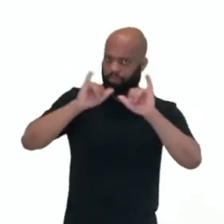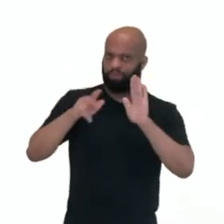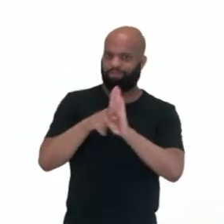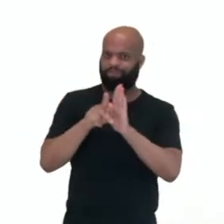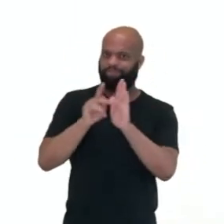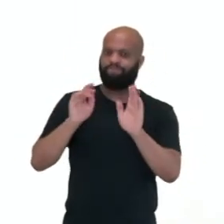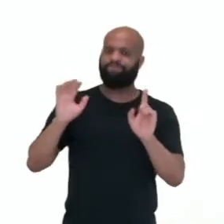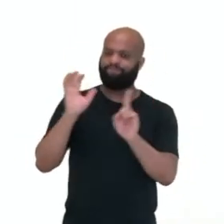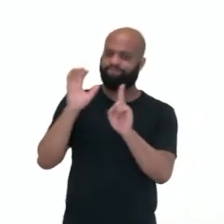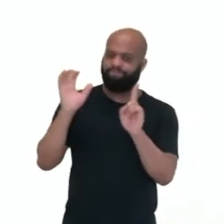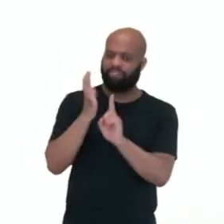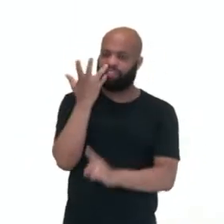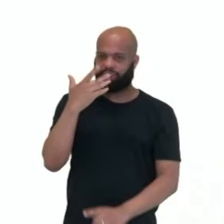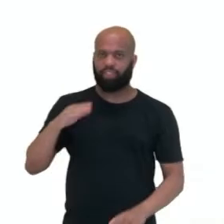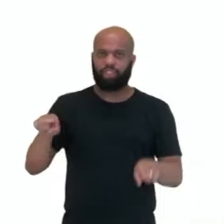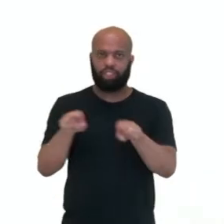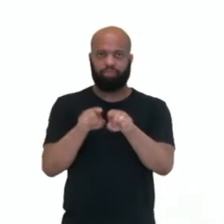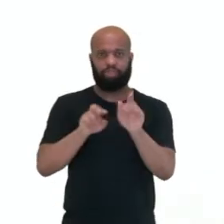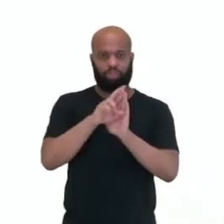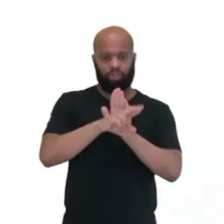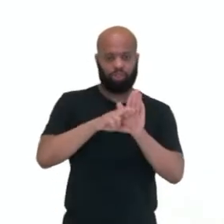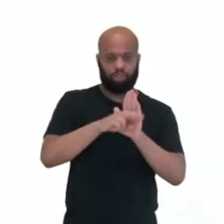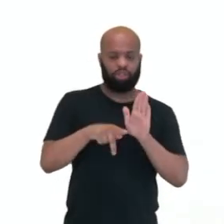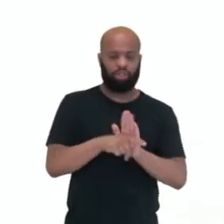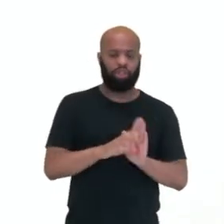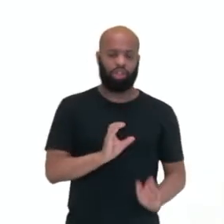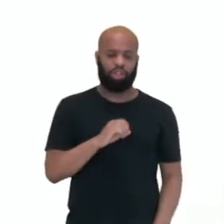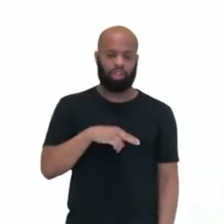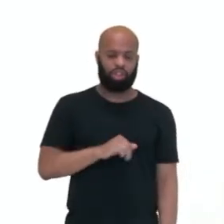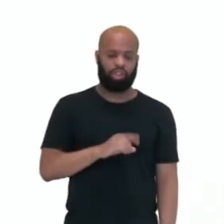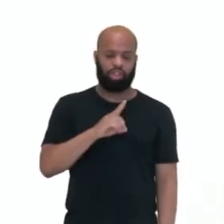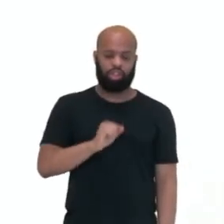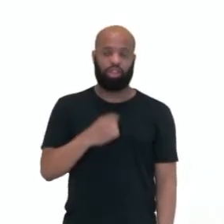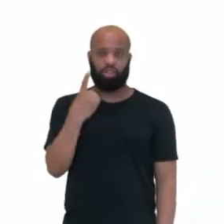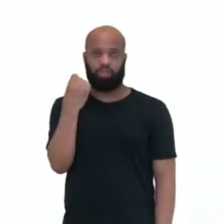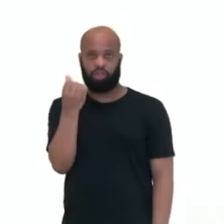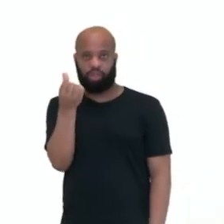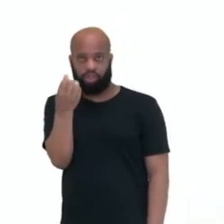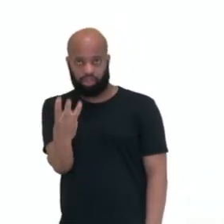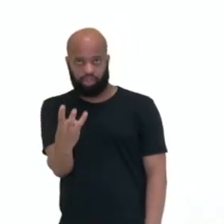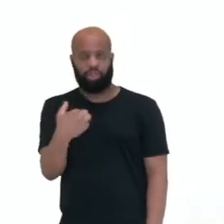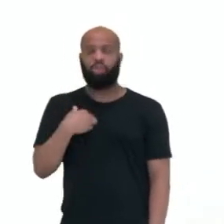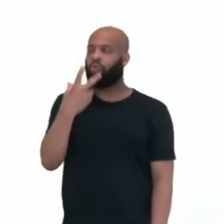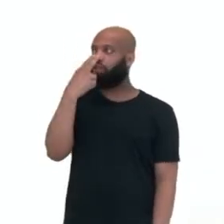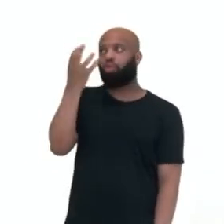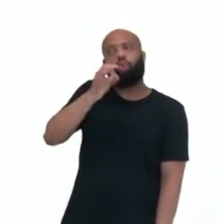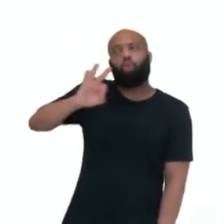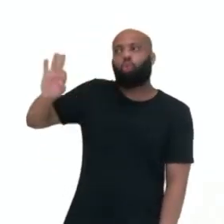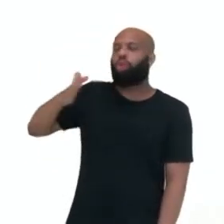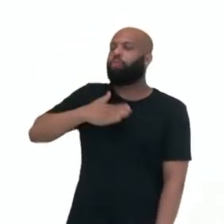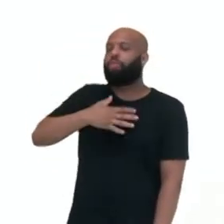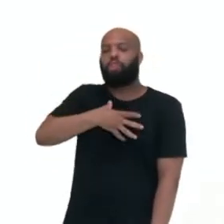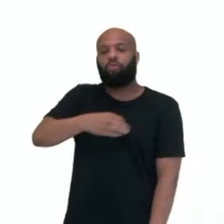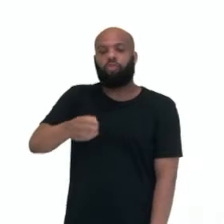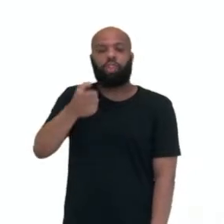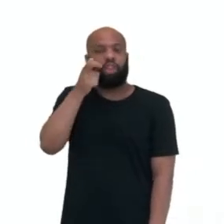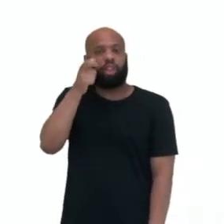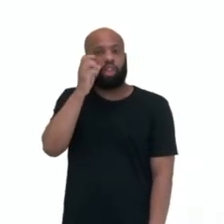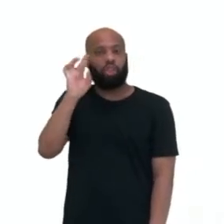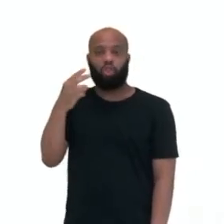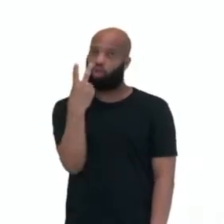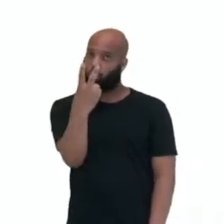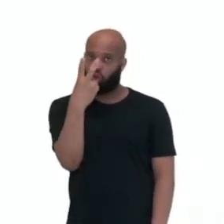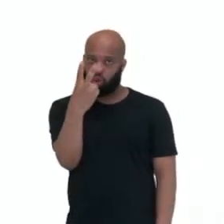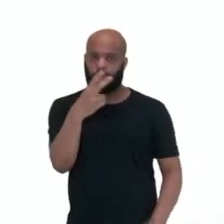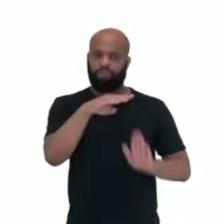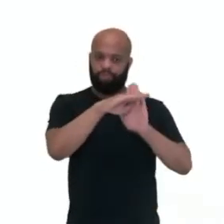resolução 163 do CONANDA? Acho ótimo, mas precisamos ir além. Minhas filhas assistem apenas 2 canais de TV, com seleção de